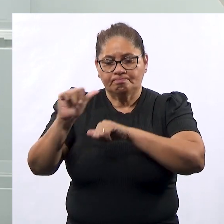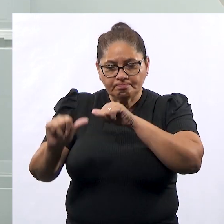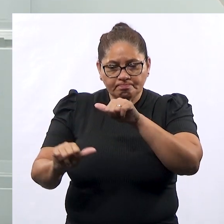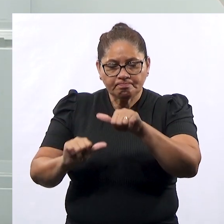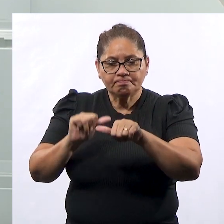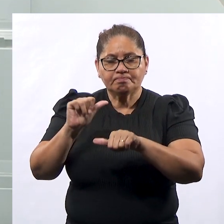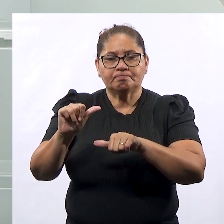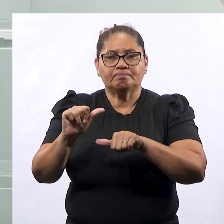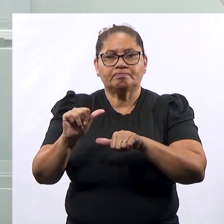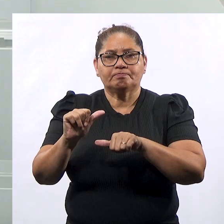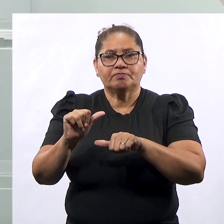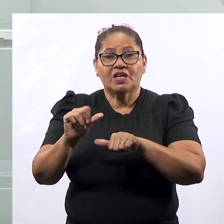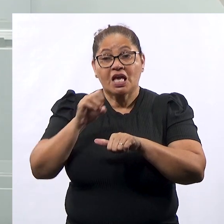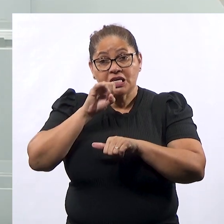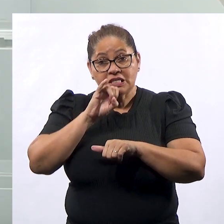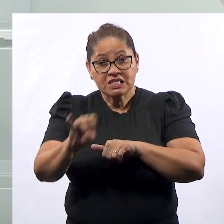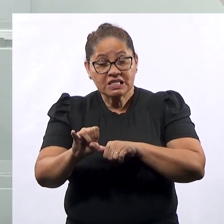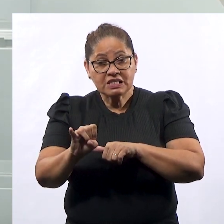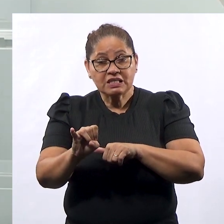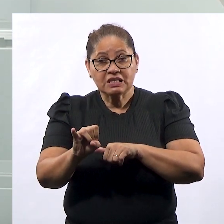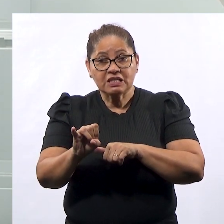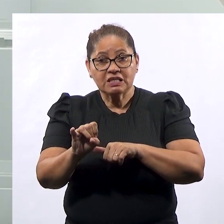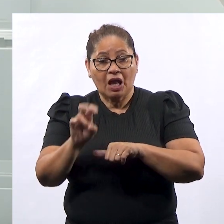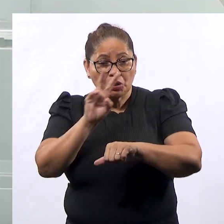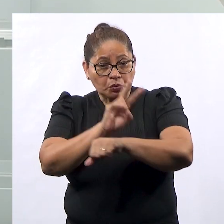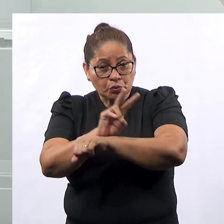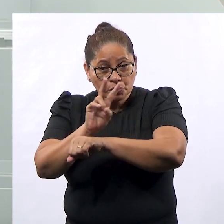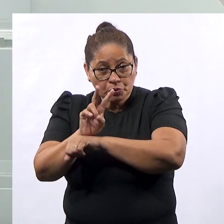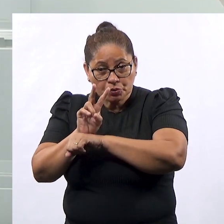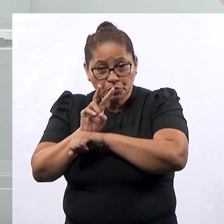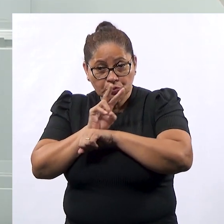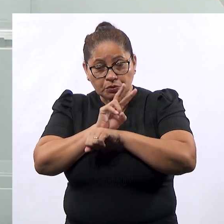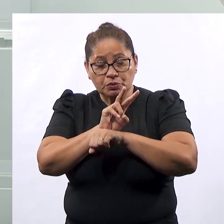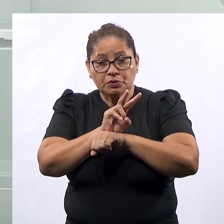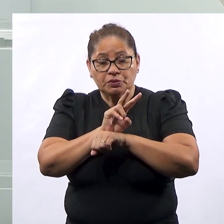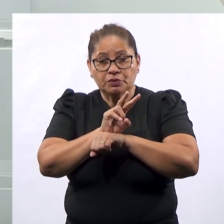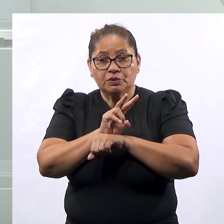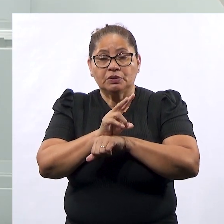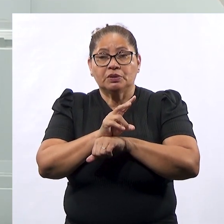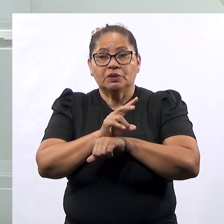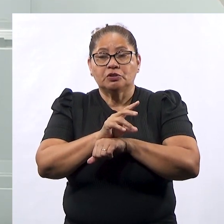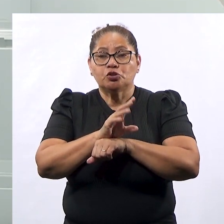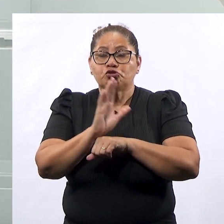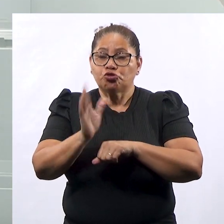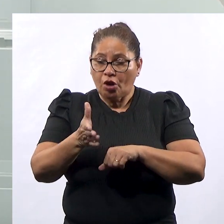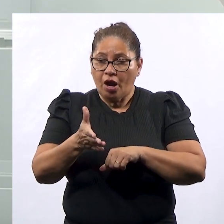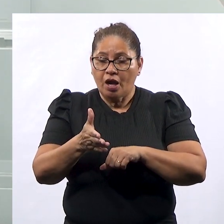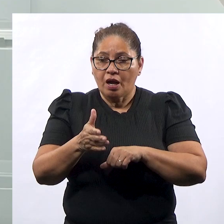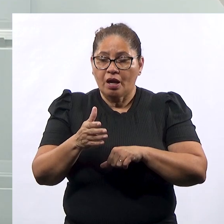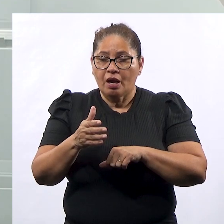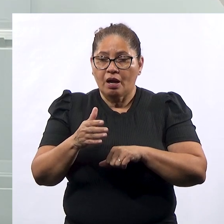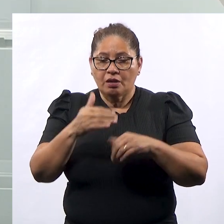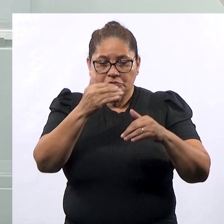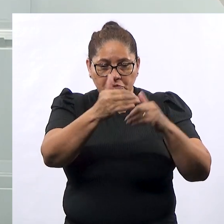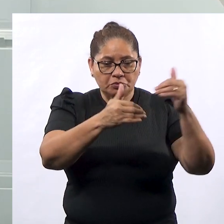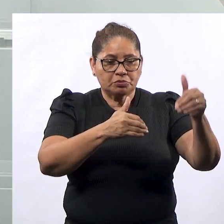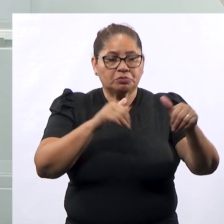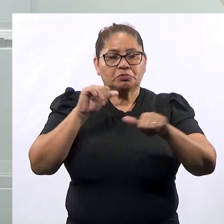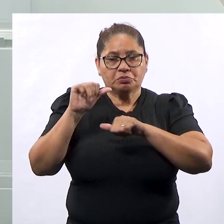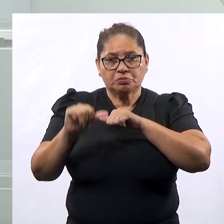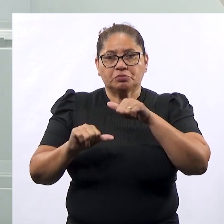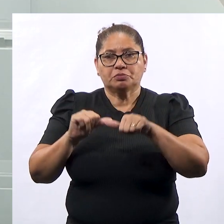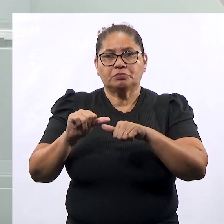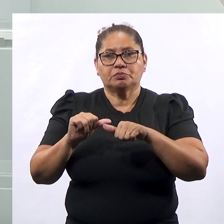processo avaliativo. E ele em si, esse monitoramento e essa intervenção, ela já é o processo